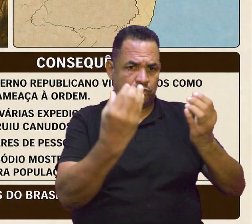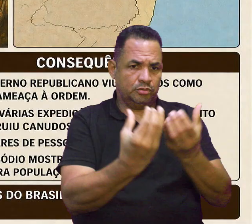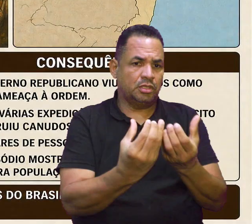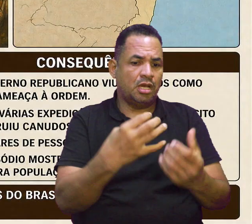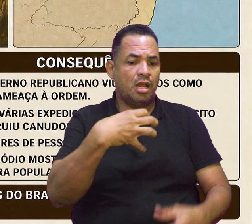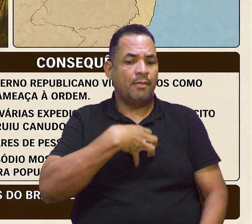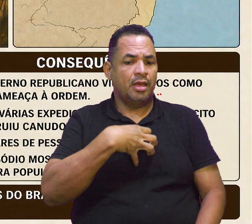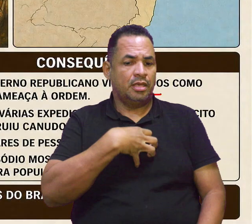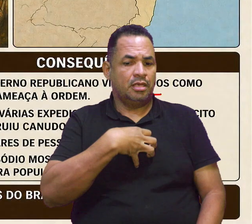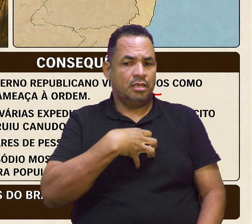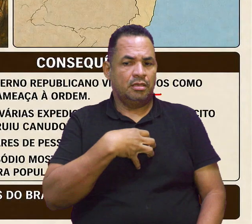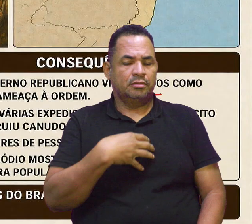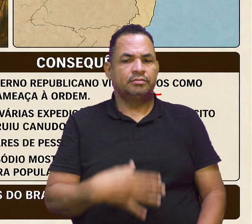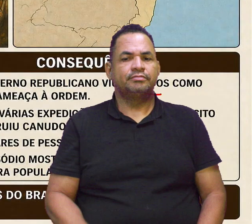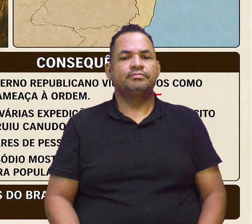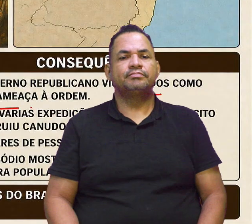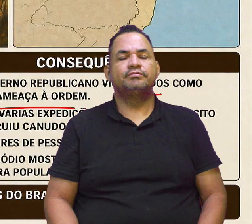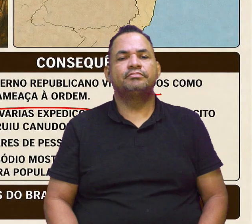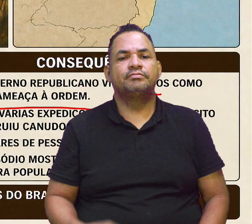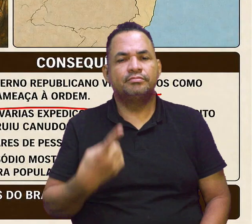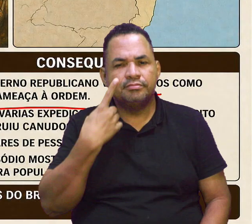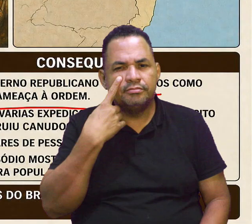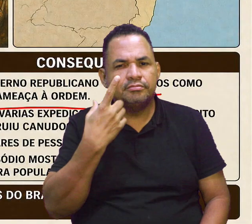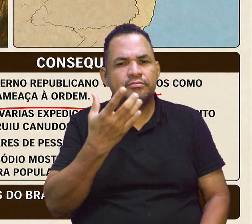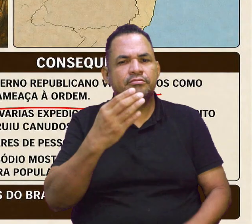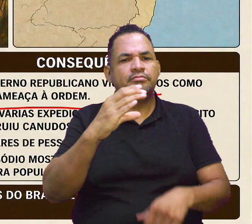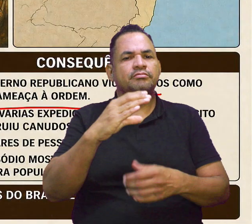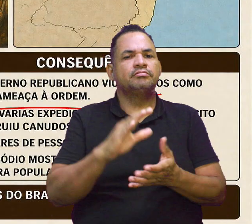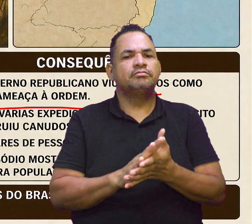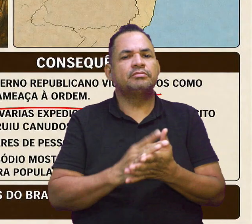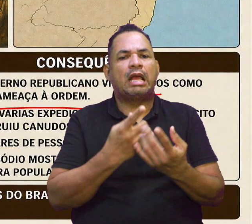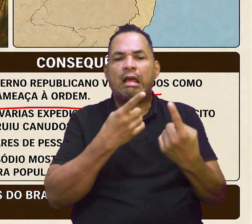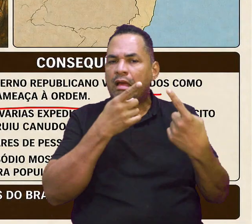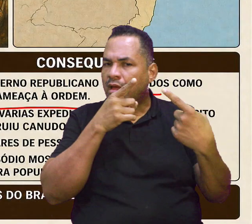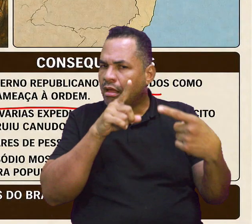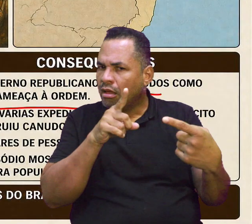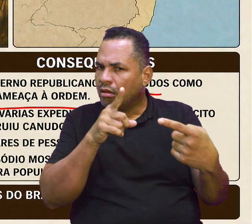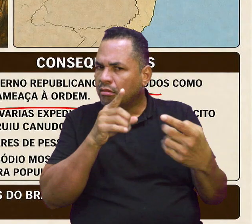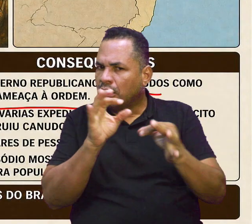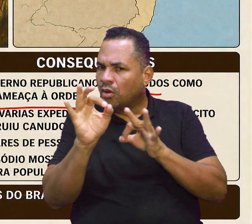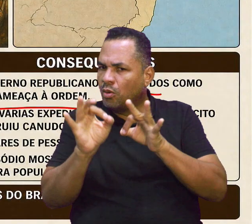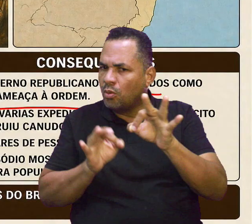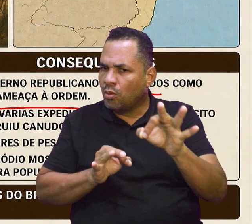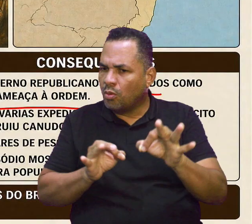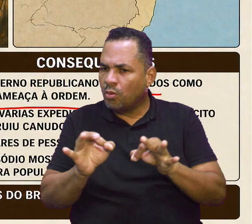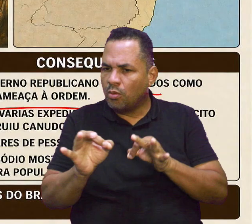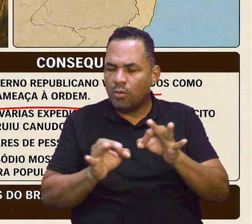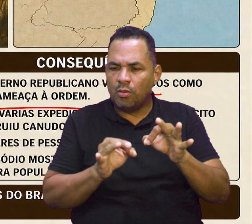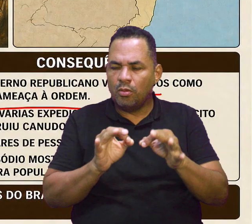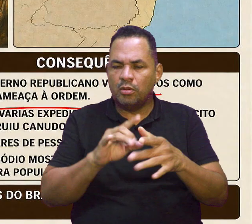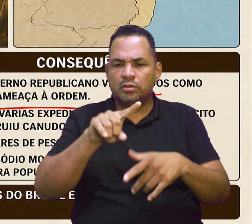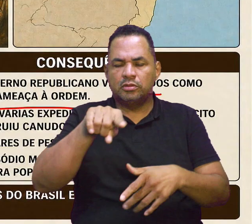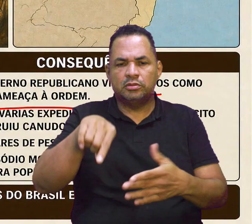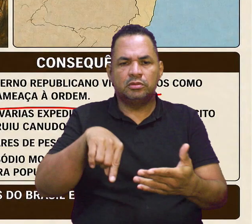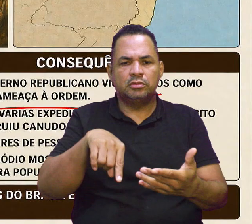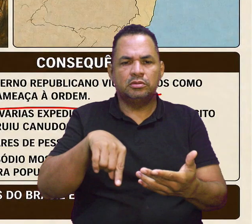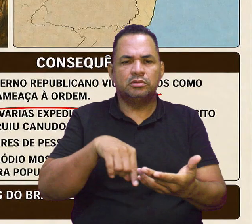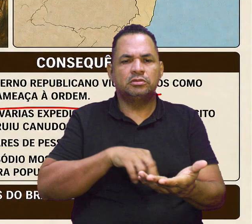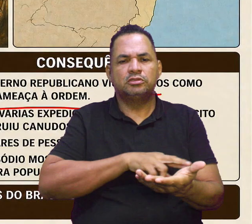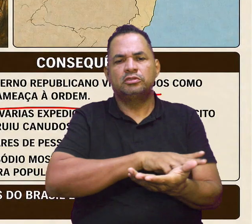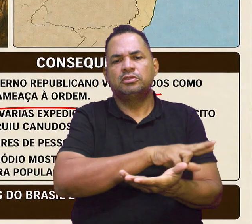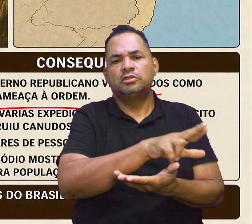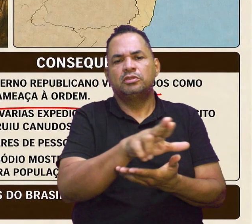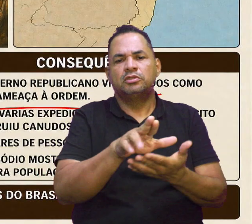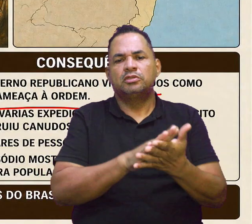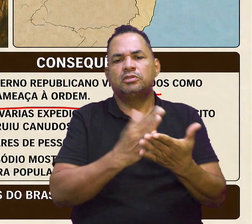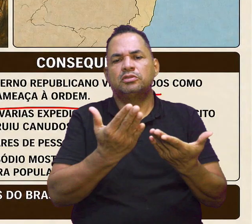O governo viu Canudos como uma ameaça à ordem. Após várias expedições militares, o